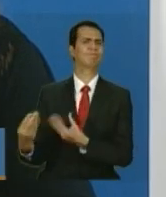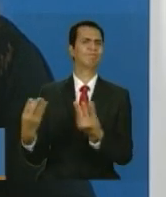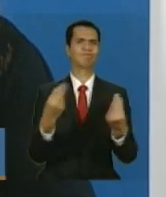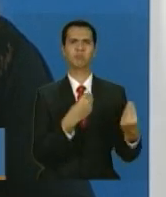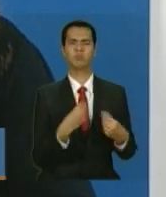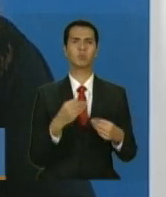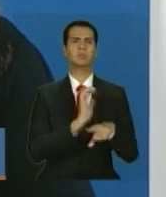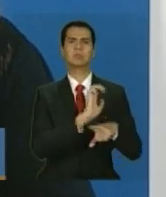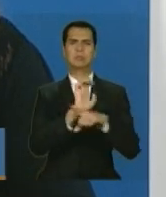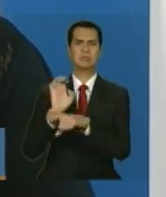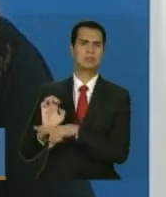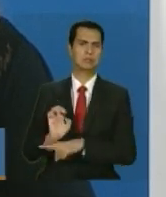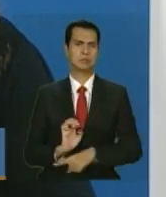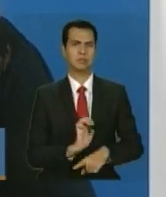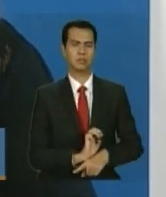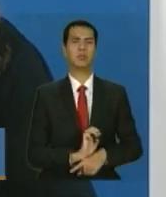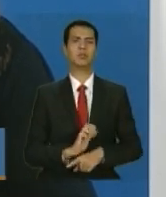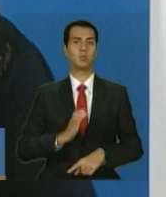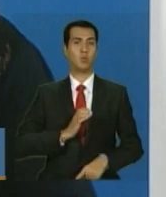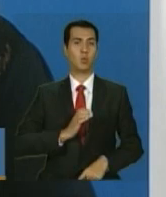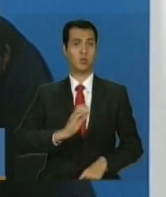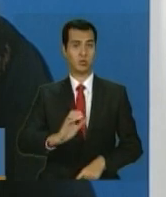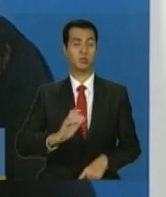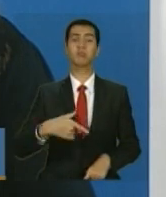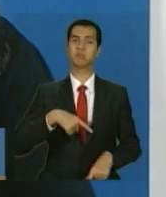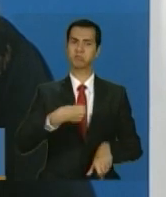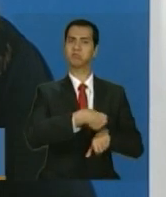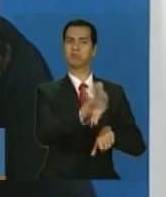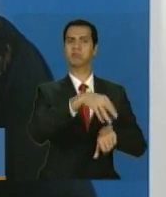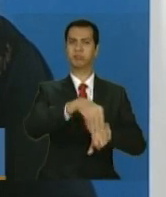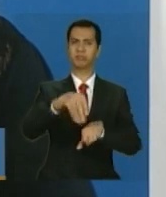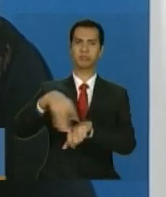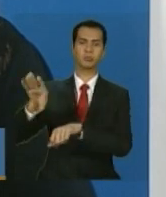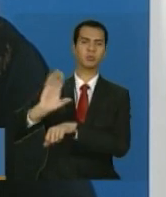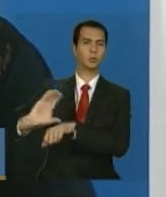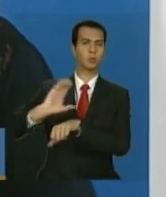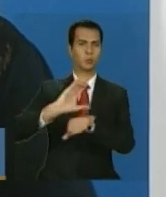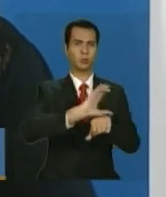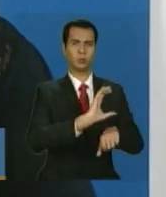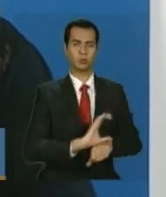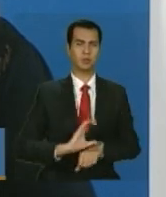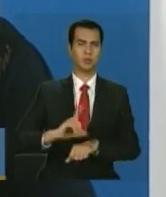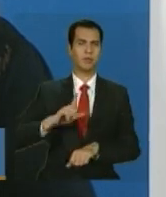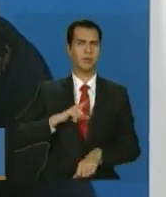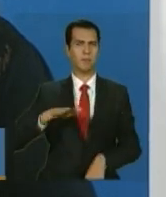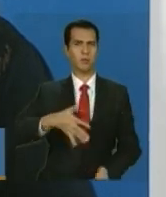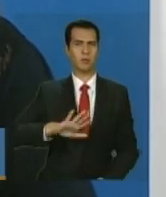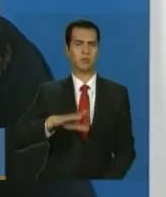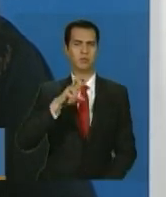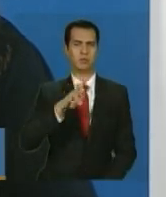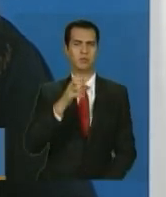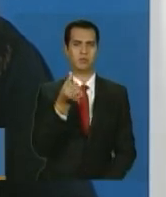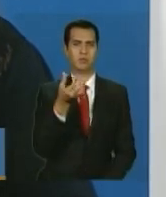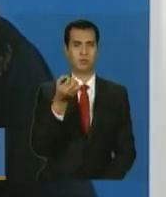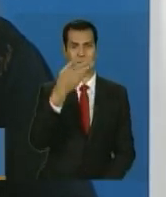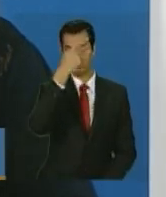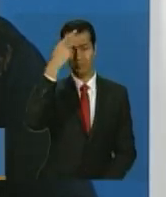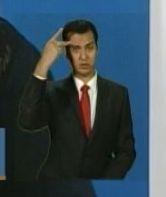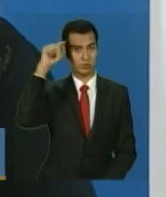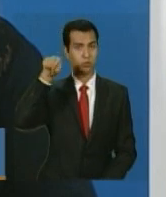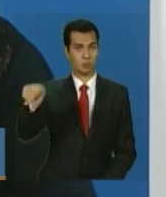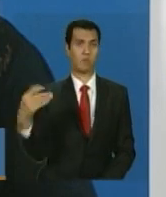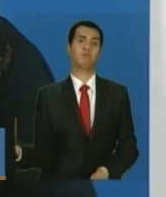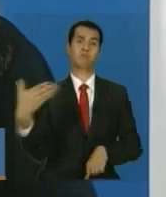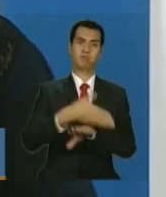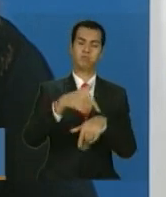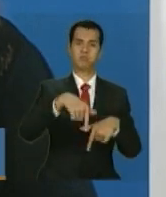dos estados, das coordenações estaduais do Bolsa Família e do Cadastro Único. Indicaram cerca de 560 multiplicadores que foram formados aqui